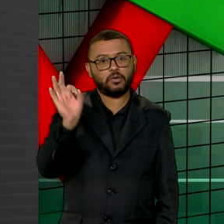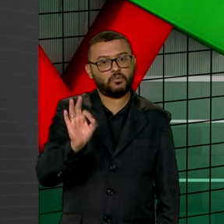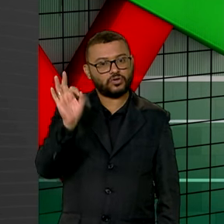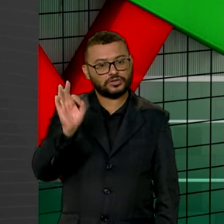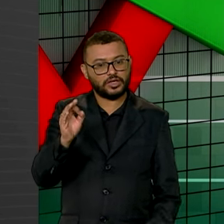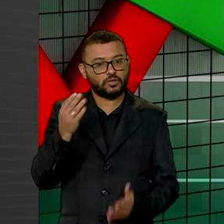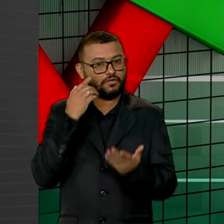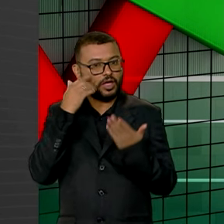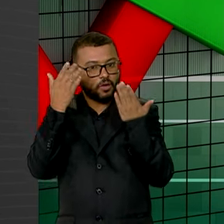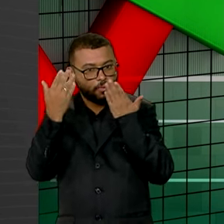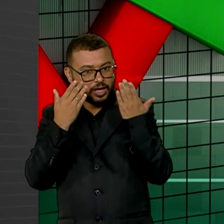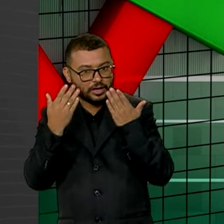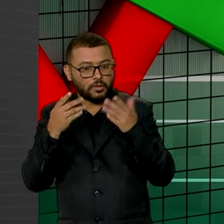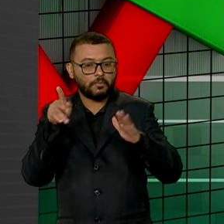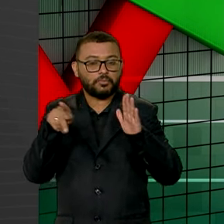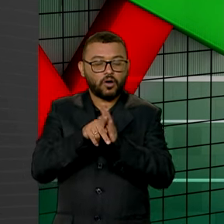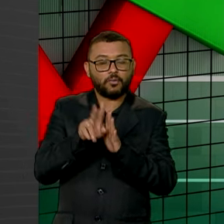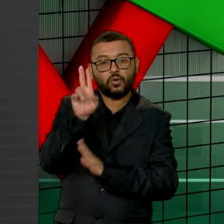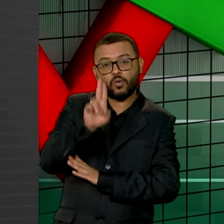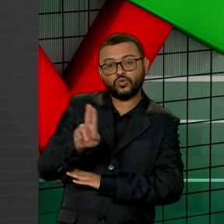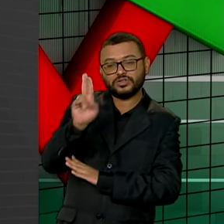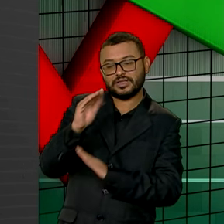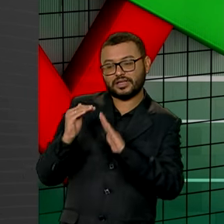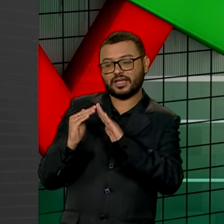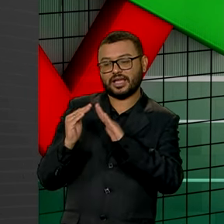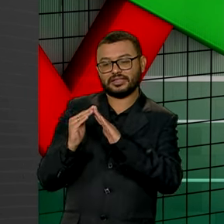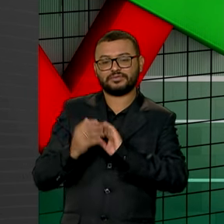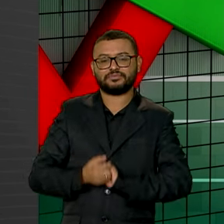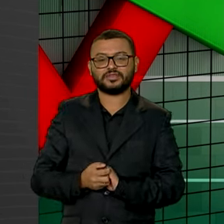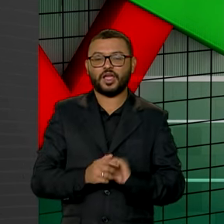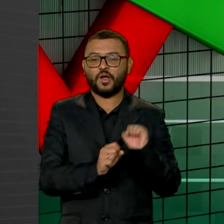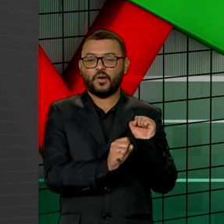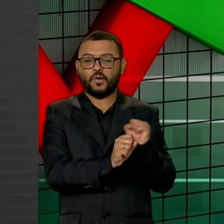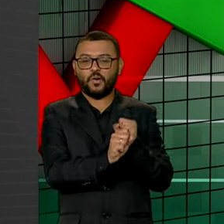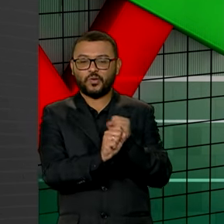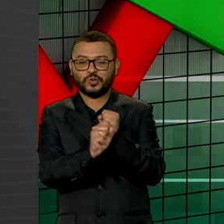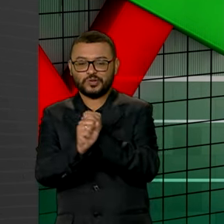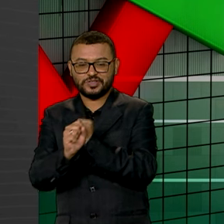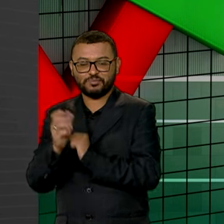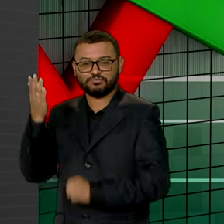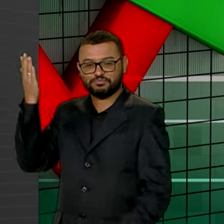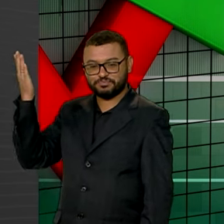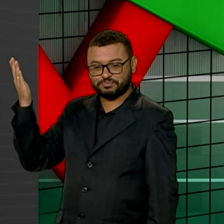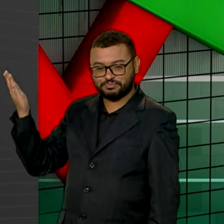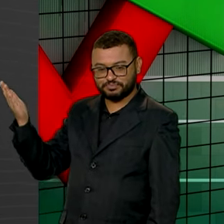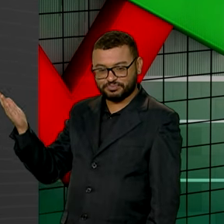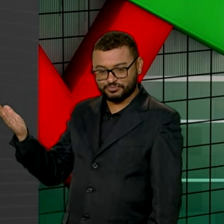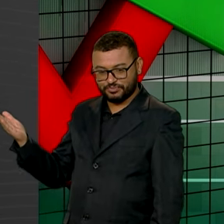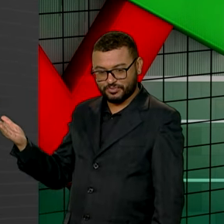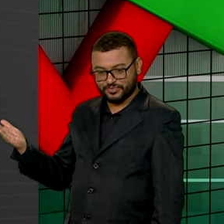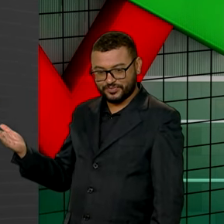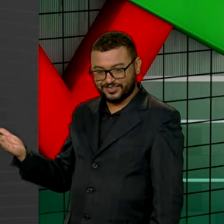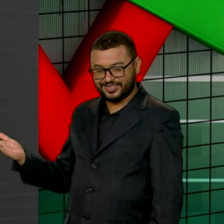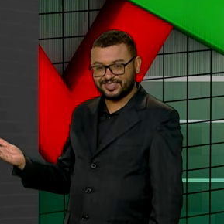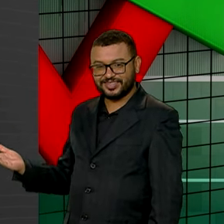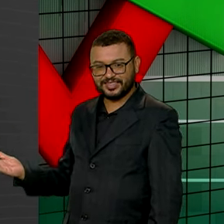4,6%, com destaque para o consumo residencial. A construção teve a segunda alta consecutiva, com crescimento